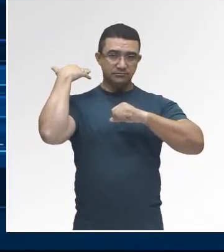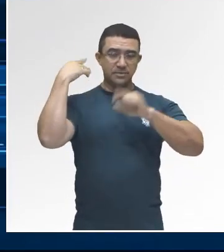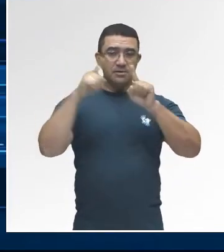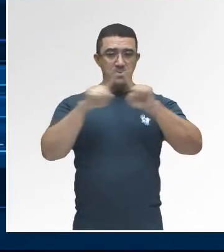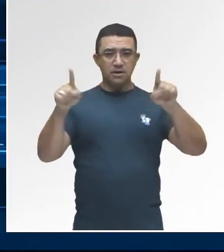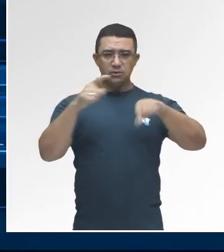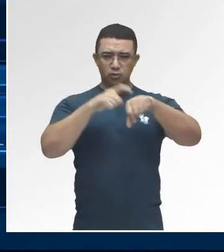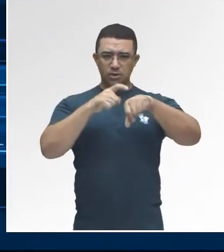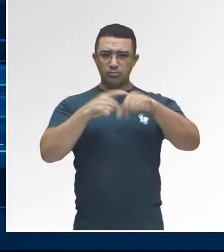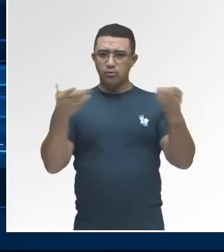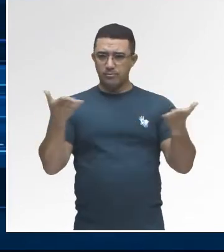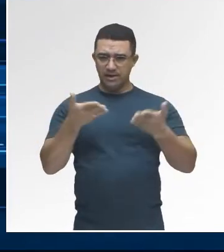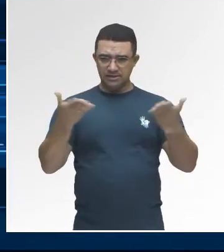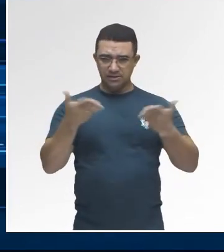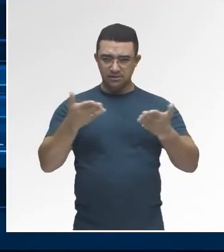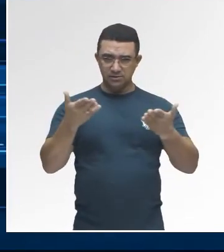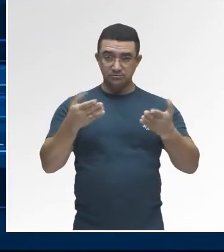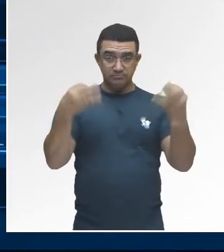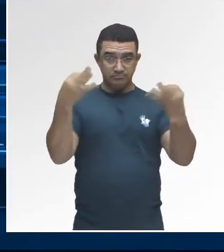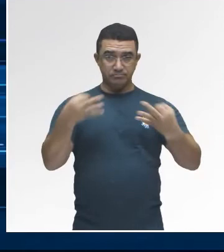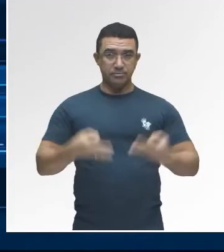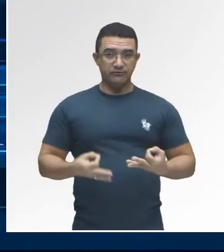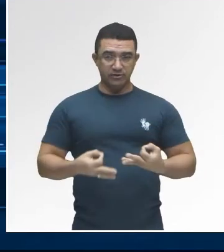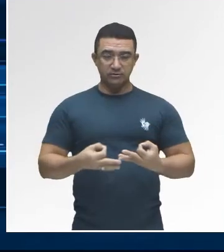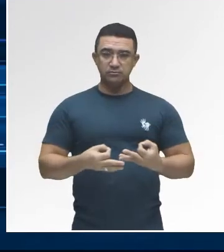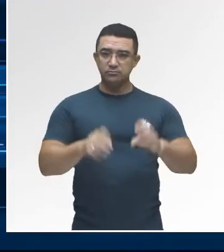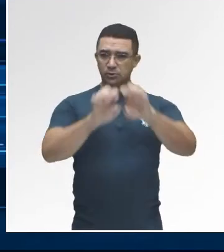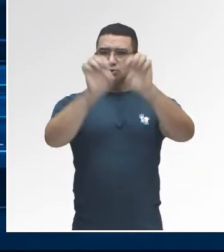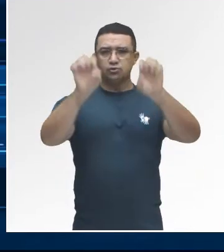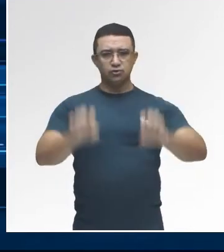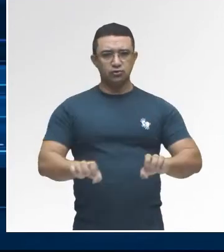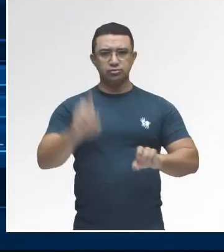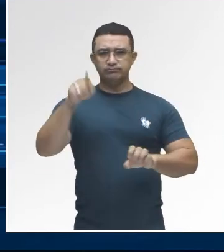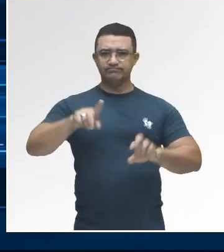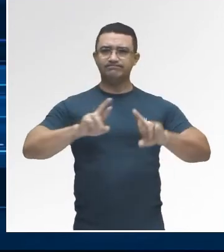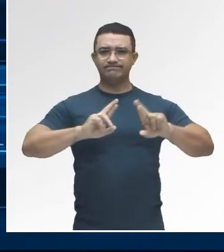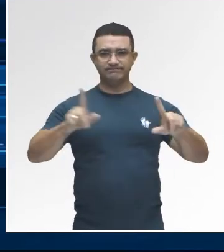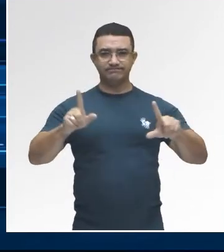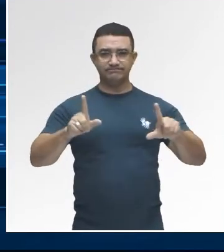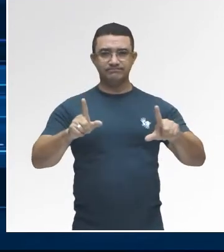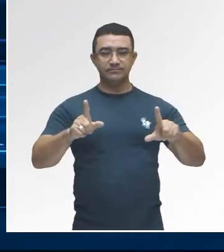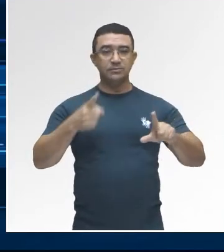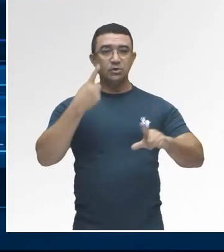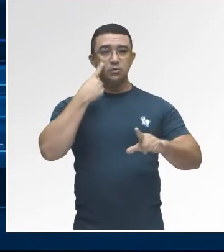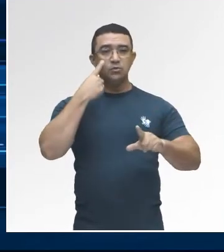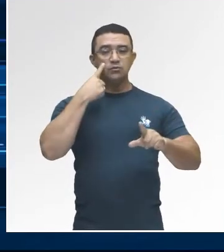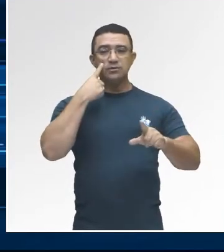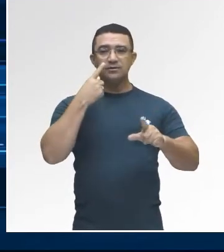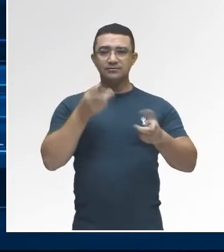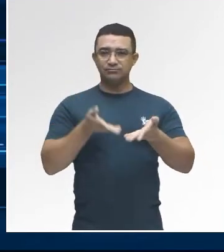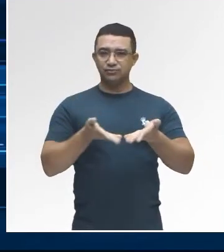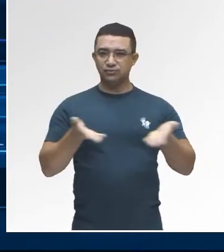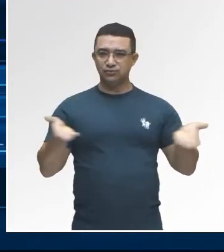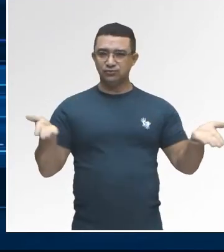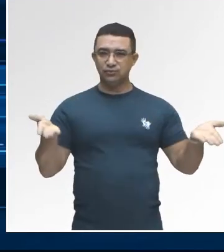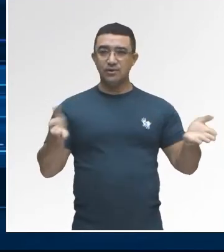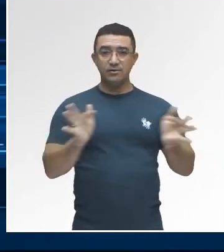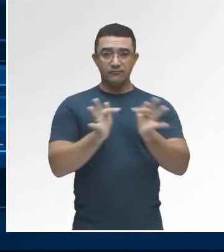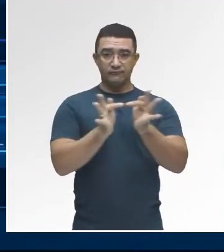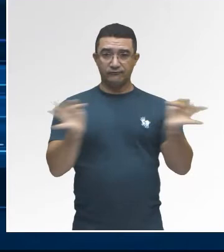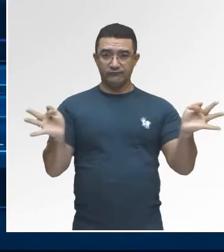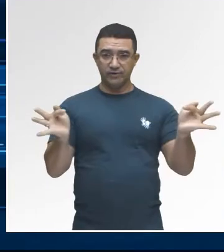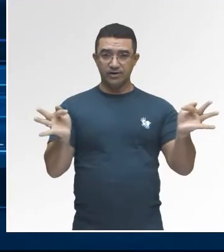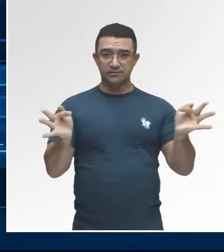tem uma estrutura totalmente diferente que nós vamos aprender hoje, tá? Observem a frase Sammy and Yikuko have